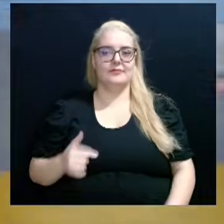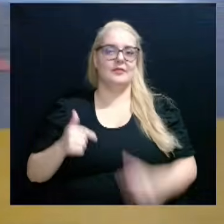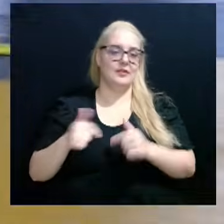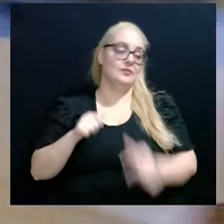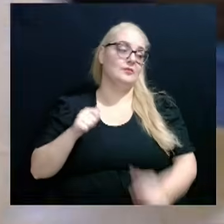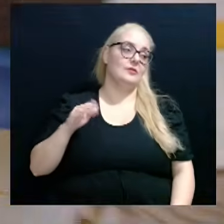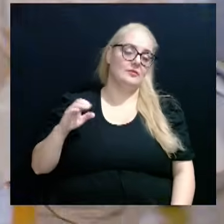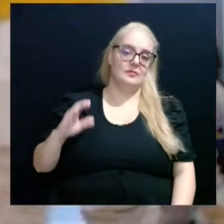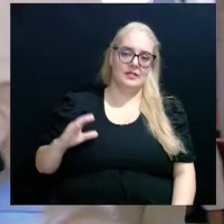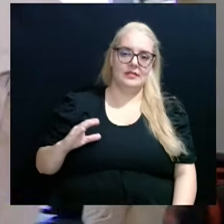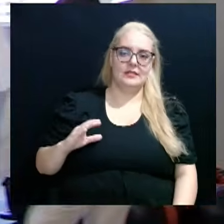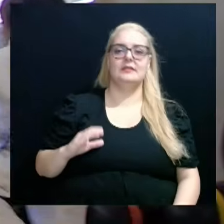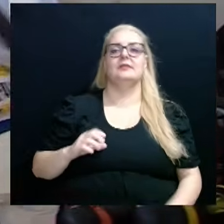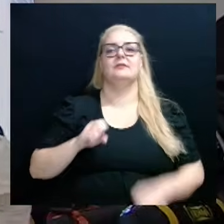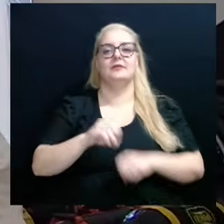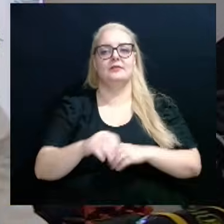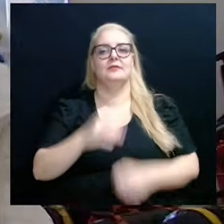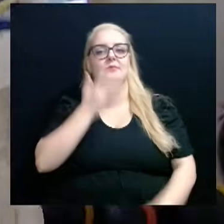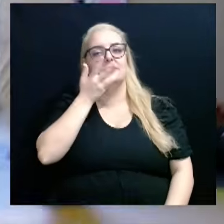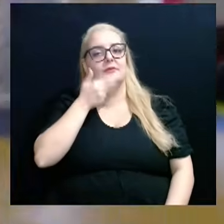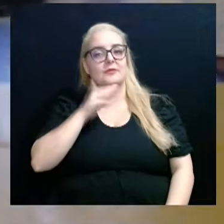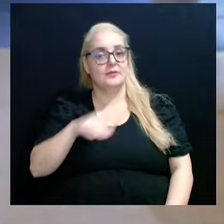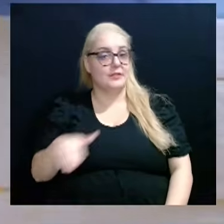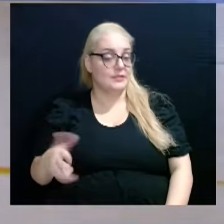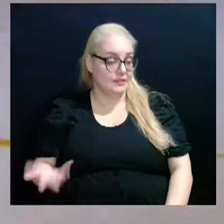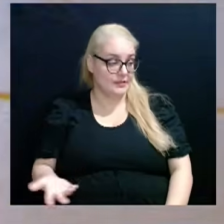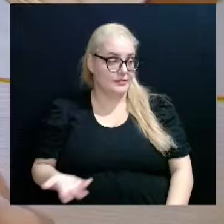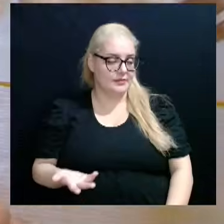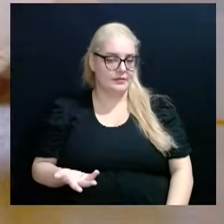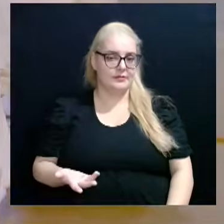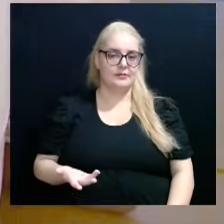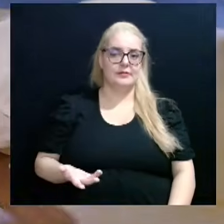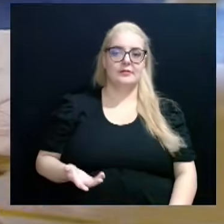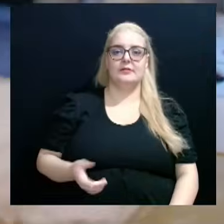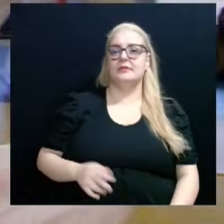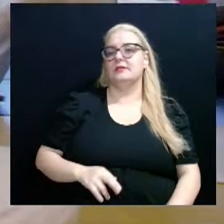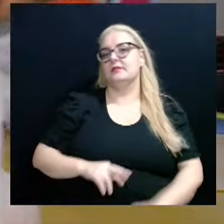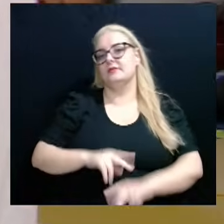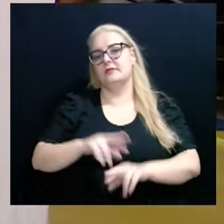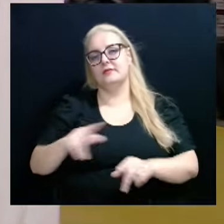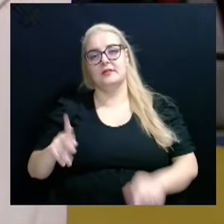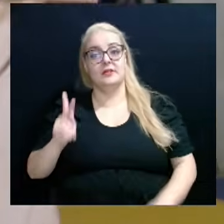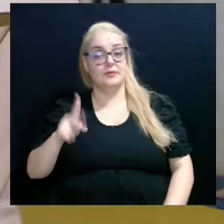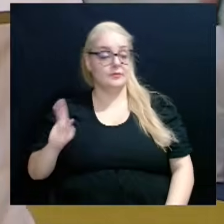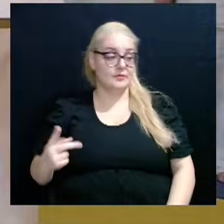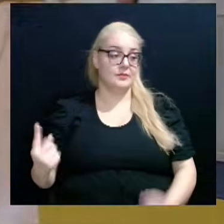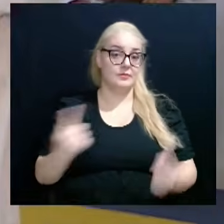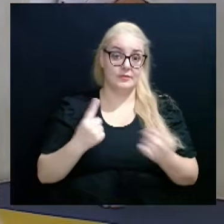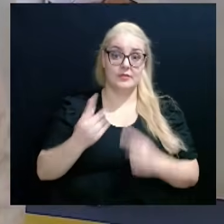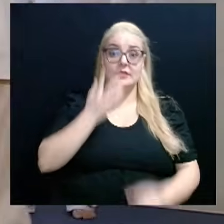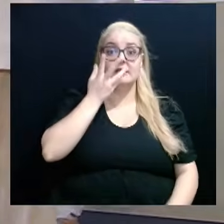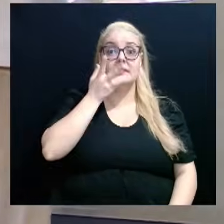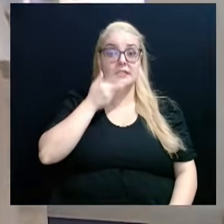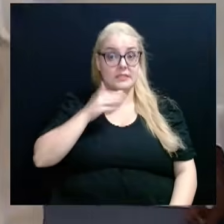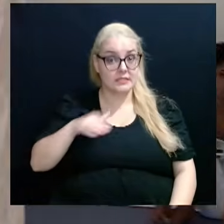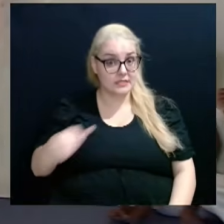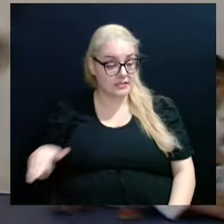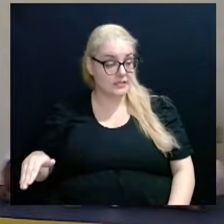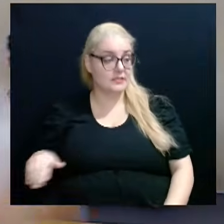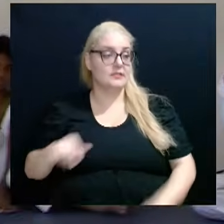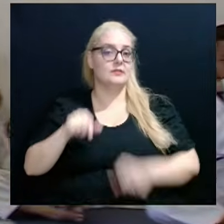Infantil. E vem relatos das professoras que falam que as crianças mudaram, que as crianças estão mais